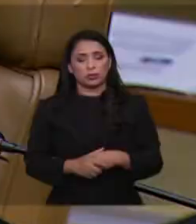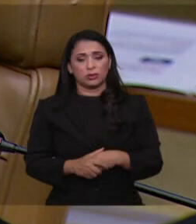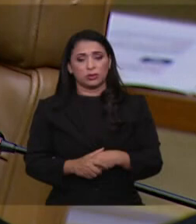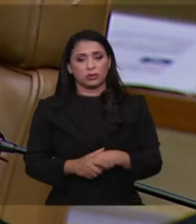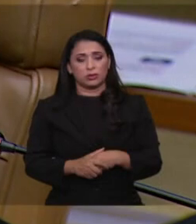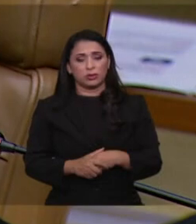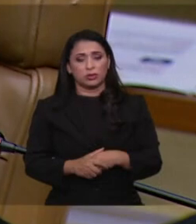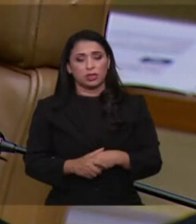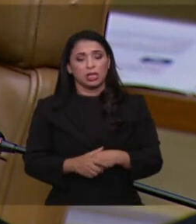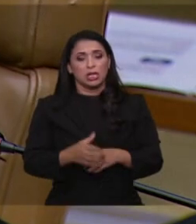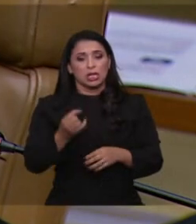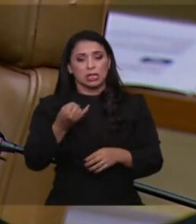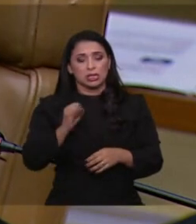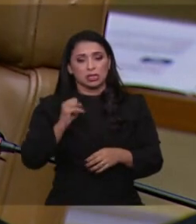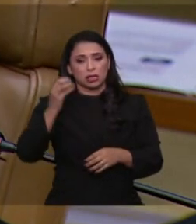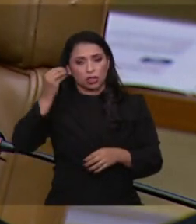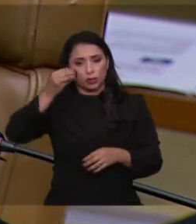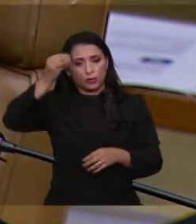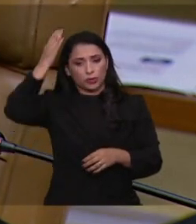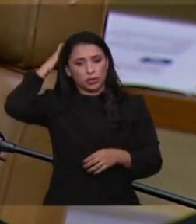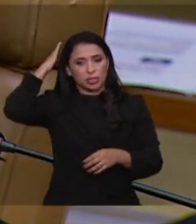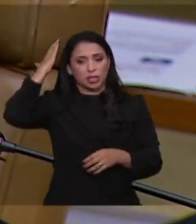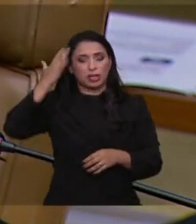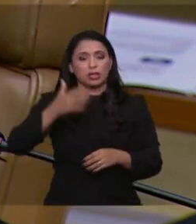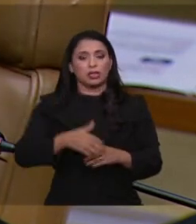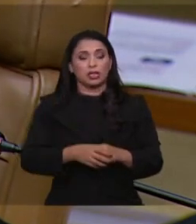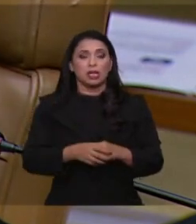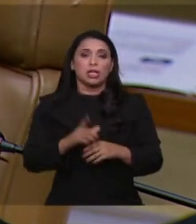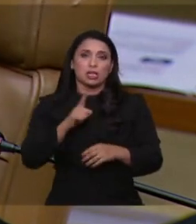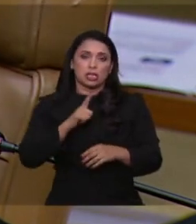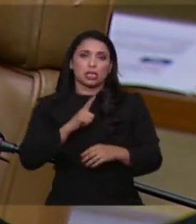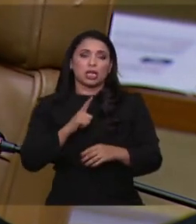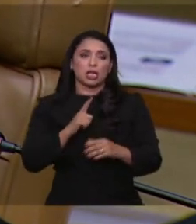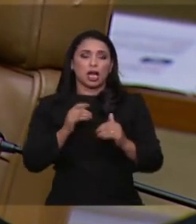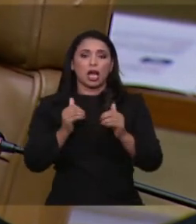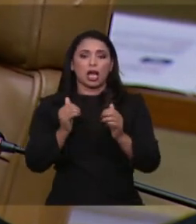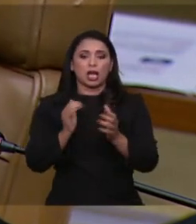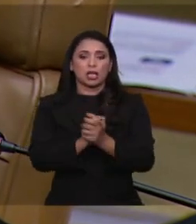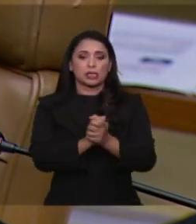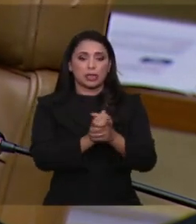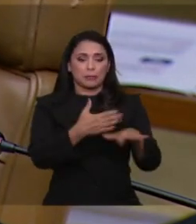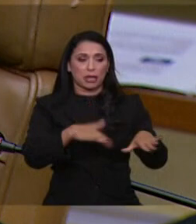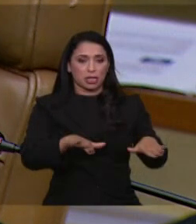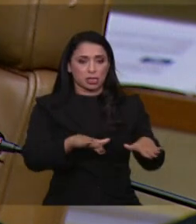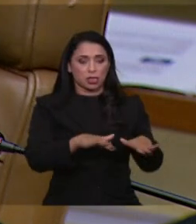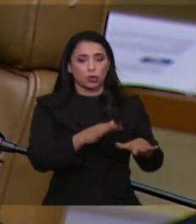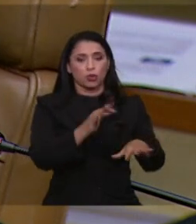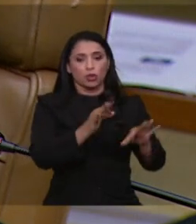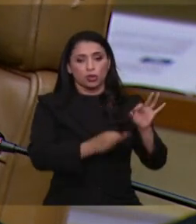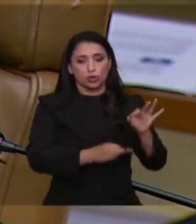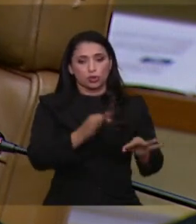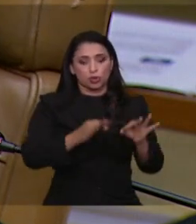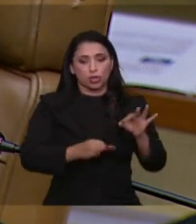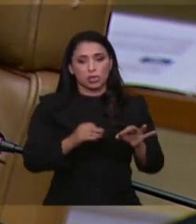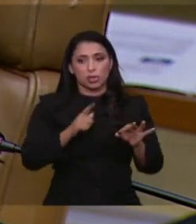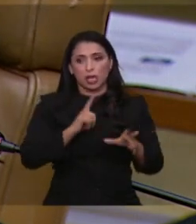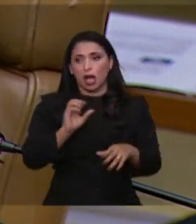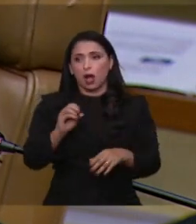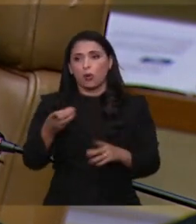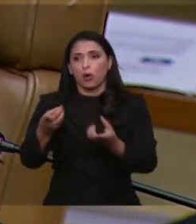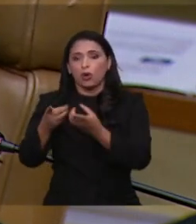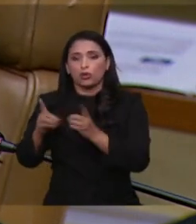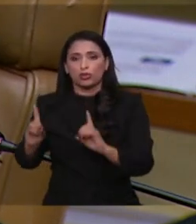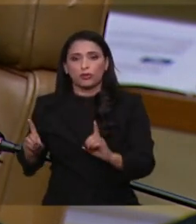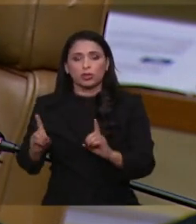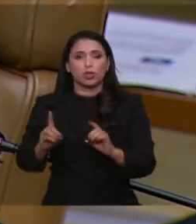ele manteria as separações de fato e a extrajudicial, ou se englobaria todos